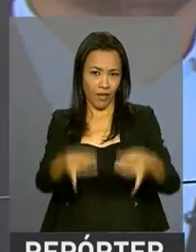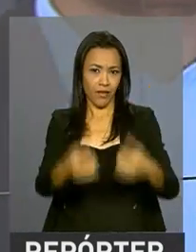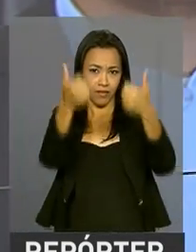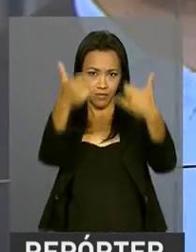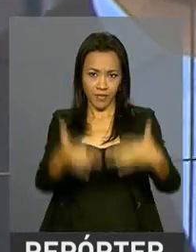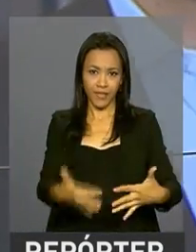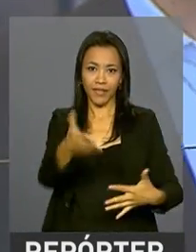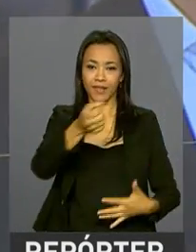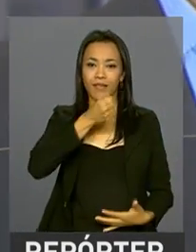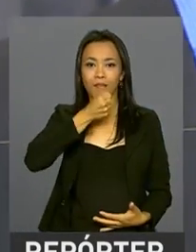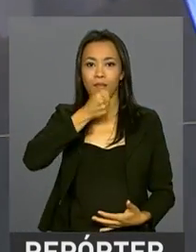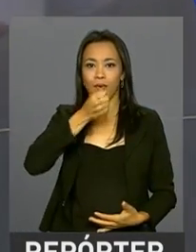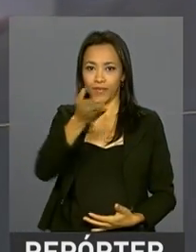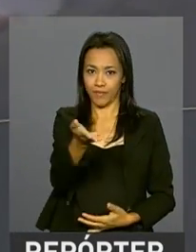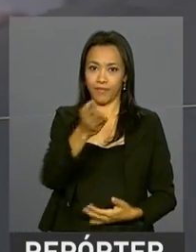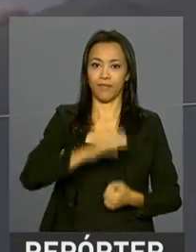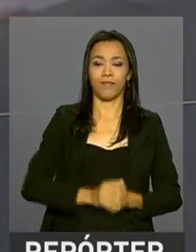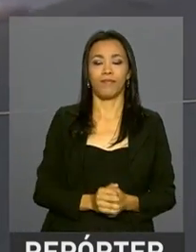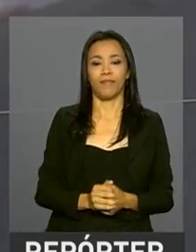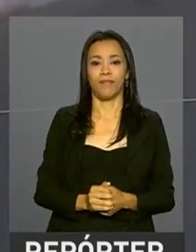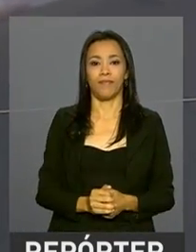Filho. Oi, Zé, bom dia para você.